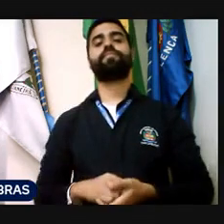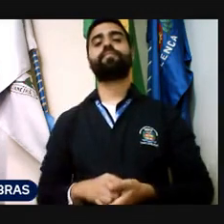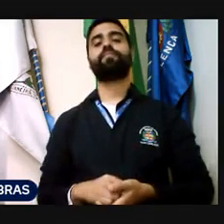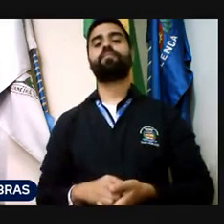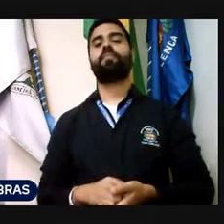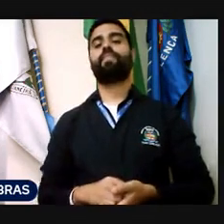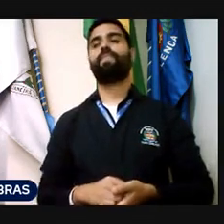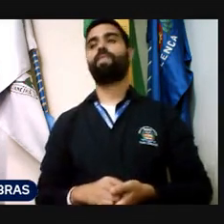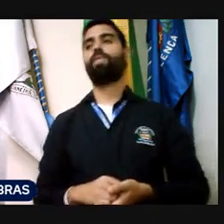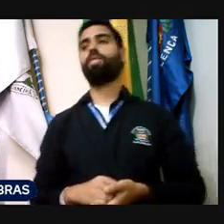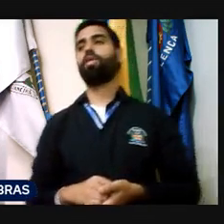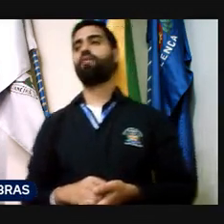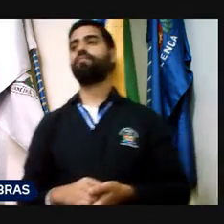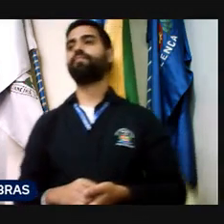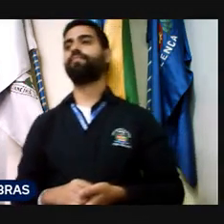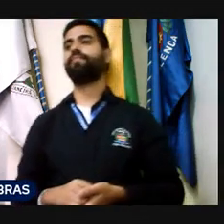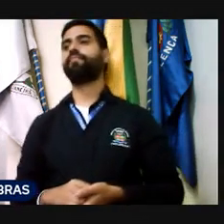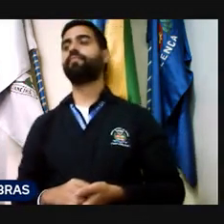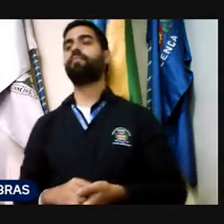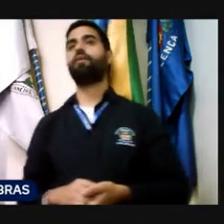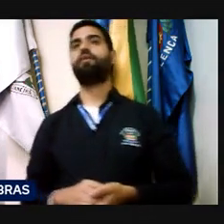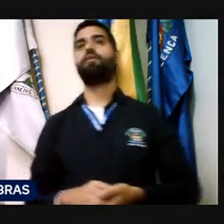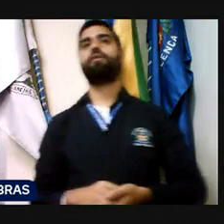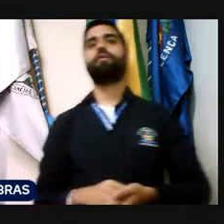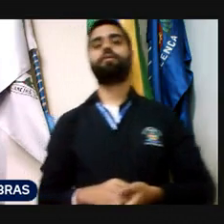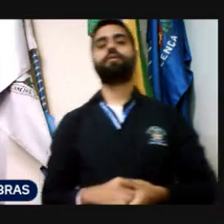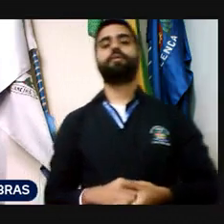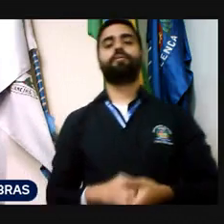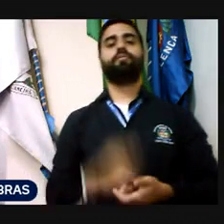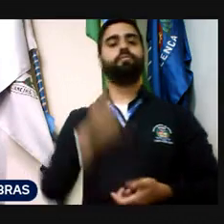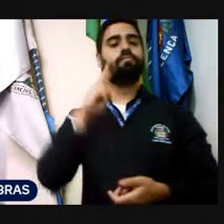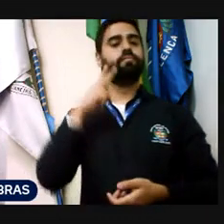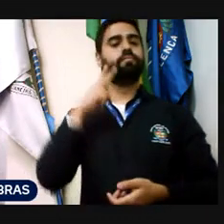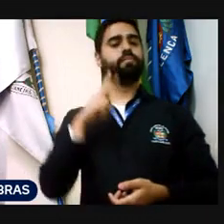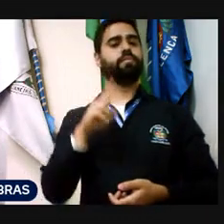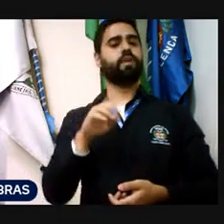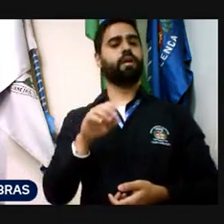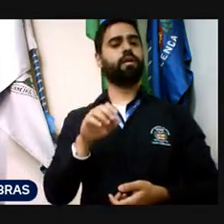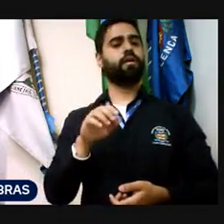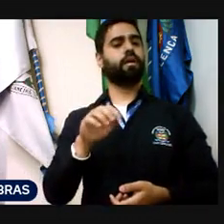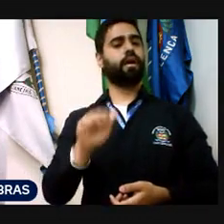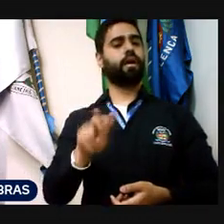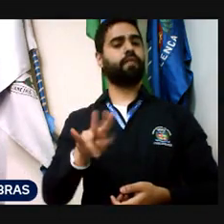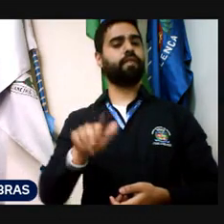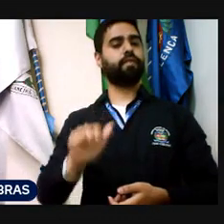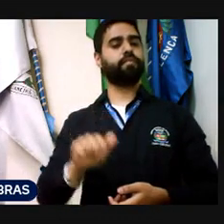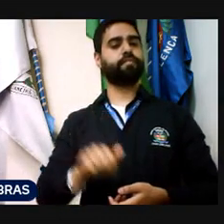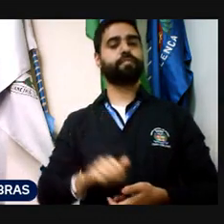já agradecemos. Sala das sessões, 3 de agosto de 2021, vereador Eduardo Ávila.